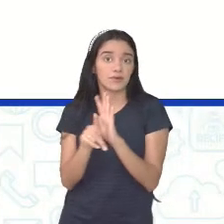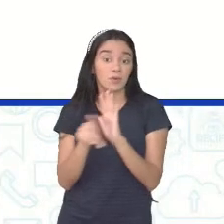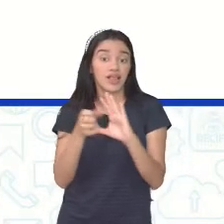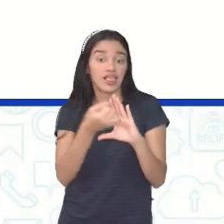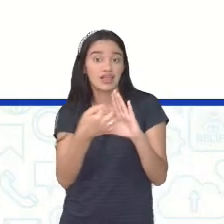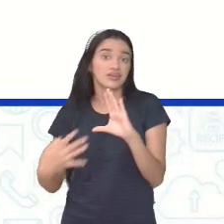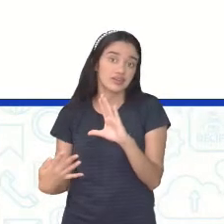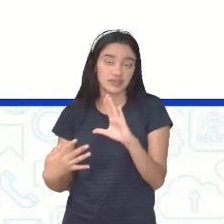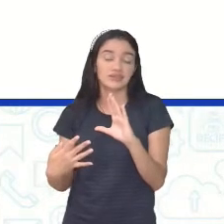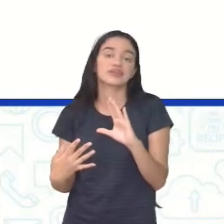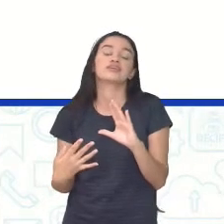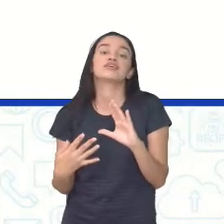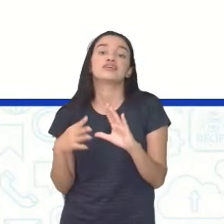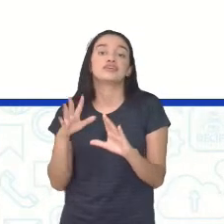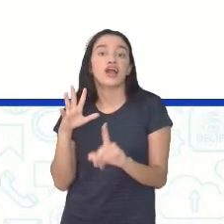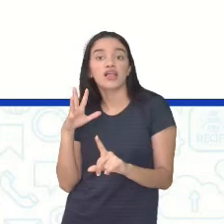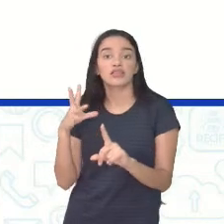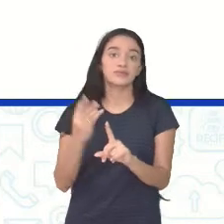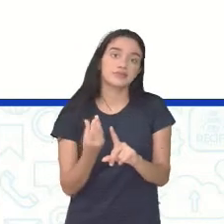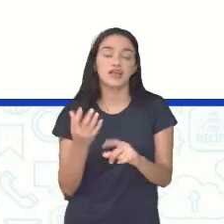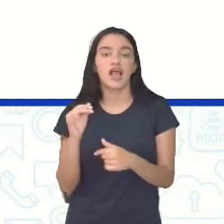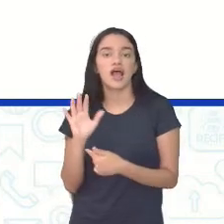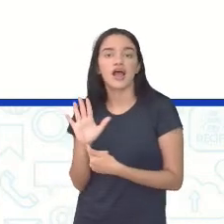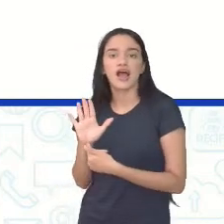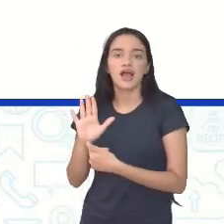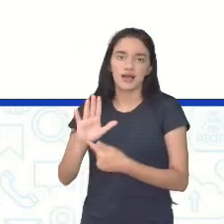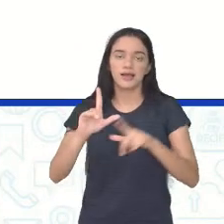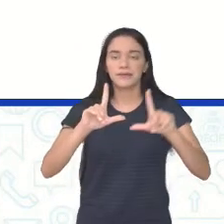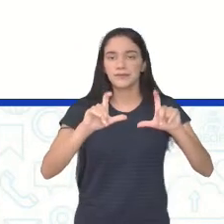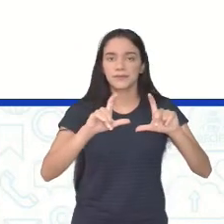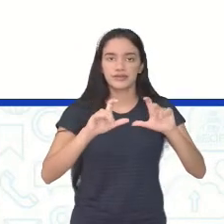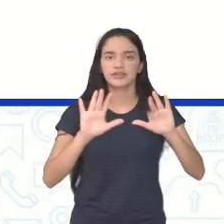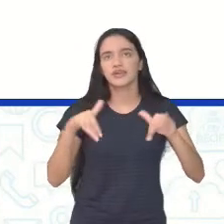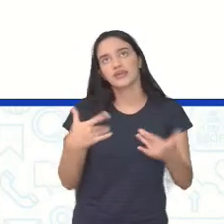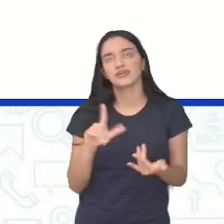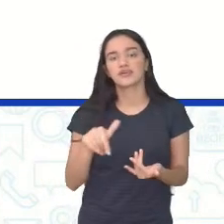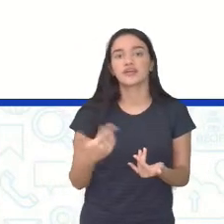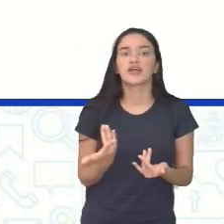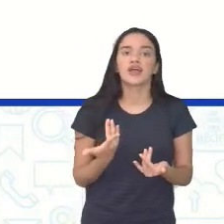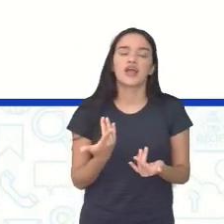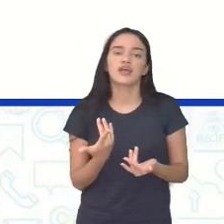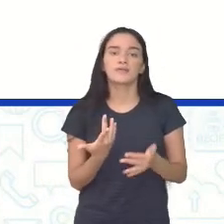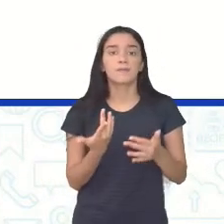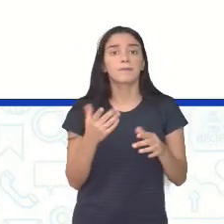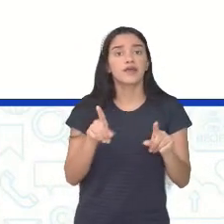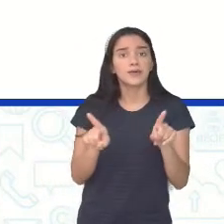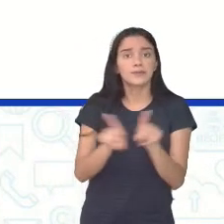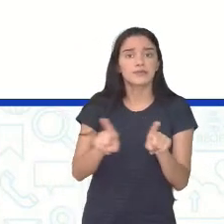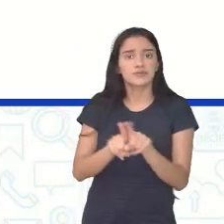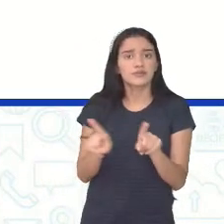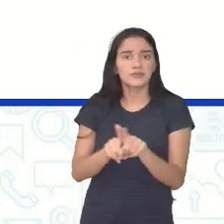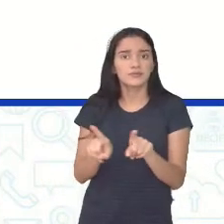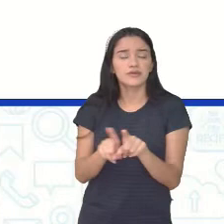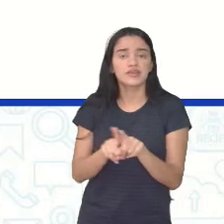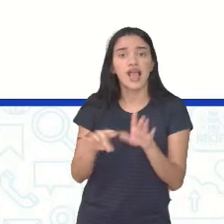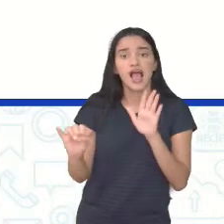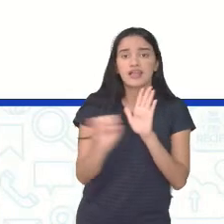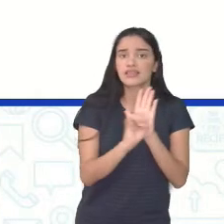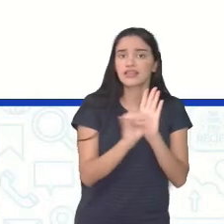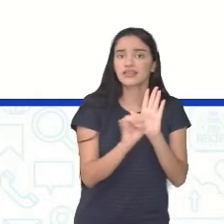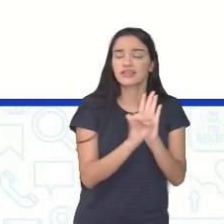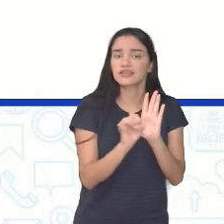sem dor. Ave É um Maria, absurdo. nem consigo nem Jesus. imaginar, Nem nem quero. imaginar. Bora E, adiante, Gini. inclusive, ela se pintou dentro